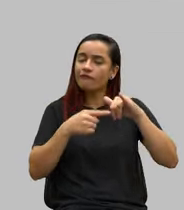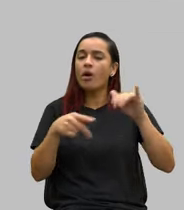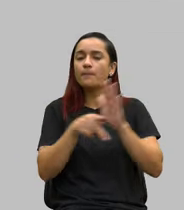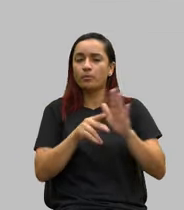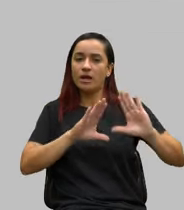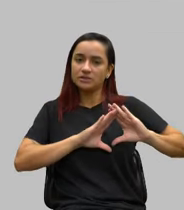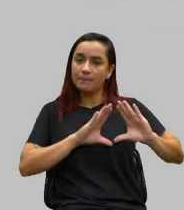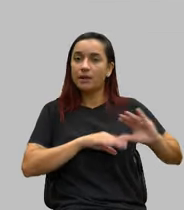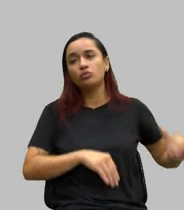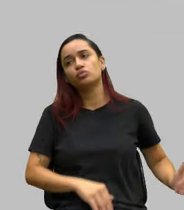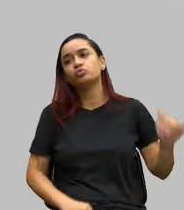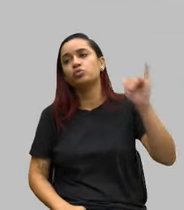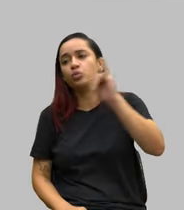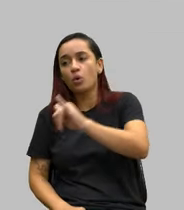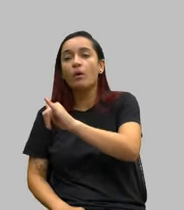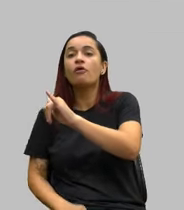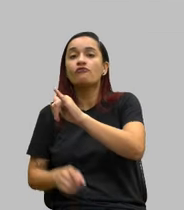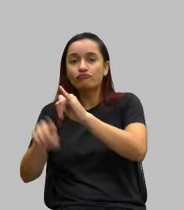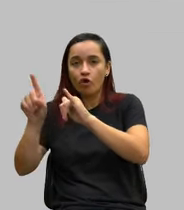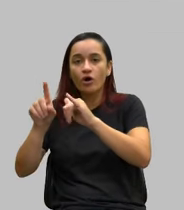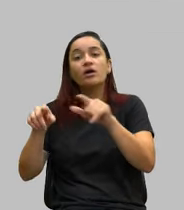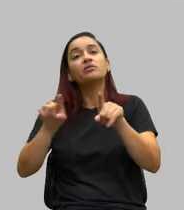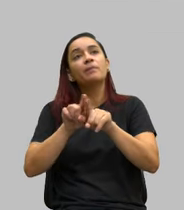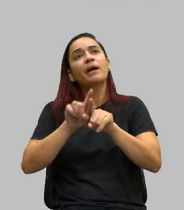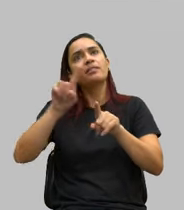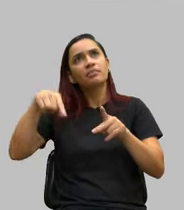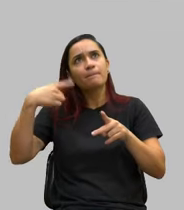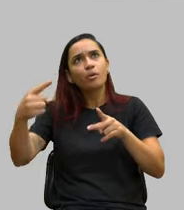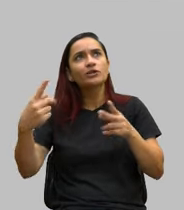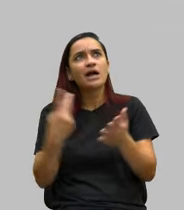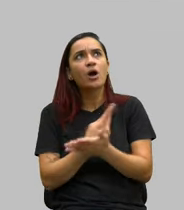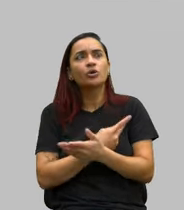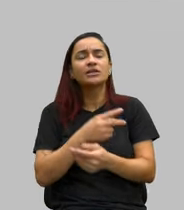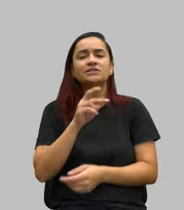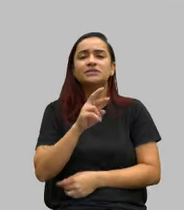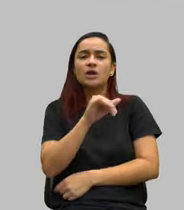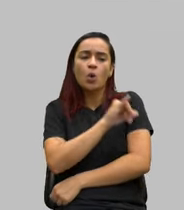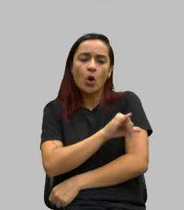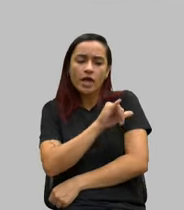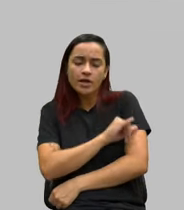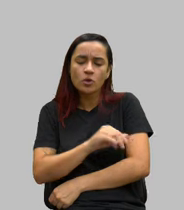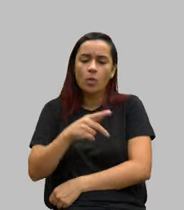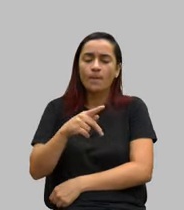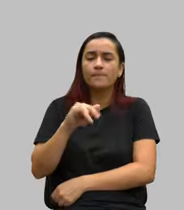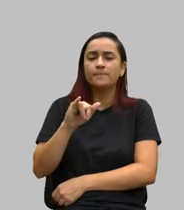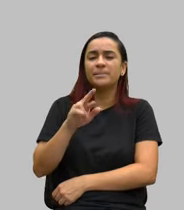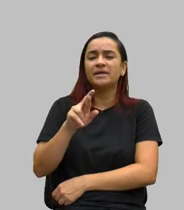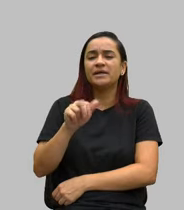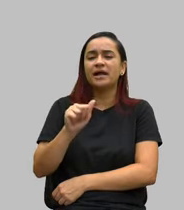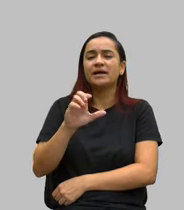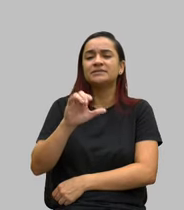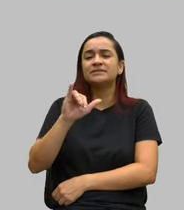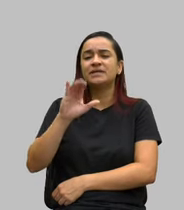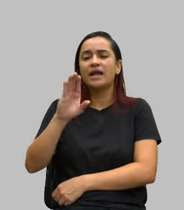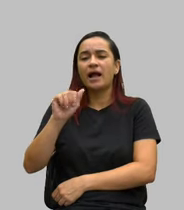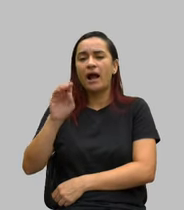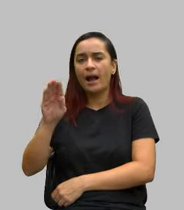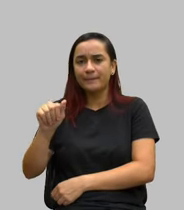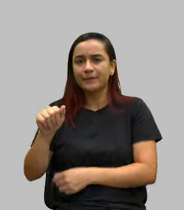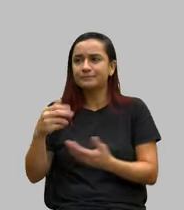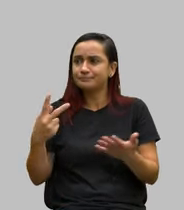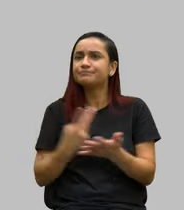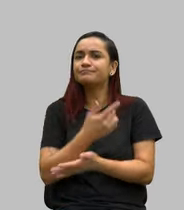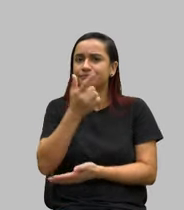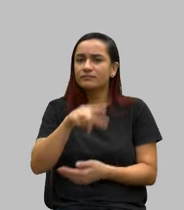teve a de Rio Piracicaba então nós já tivemos aí e quem indeniza o Estado então eu até apresentei um projeto